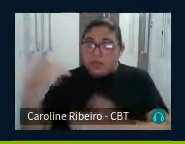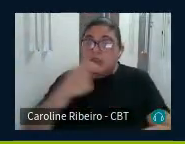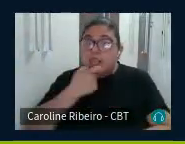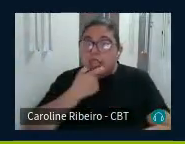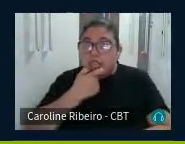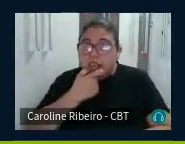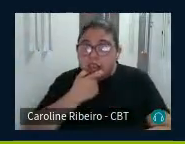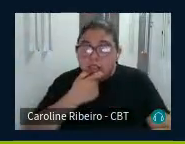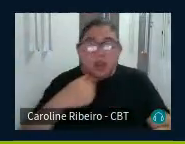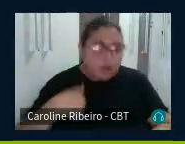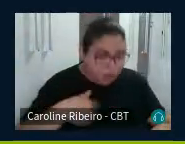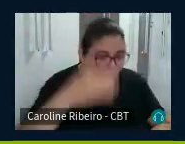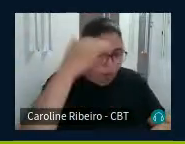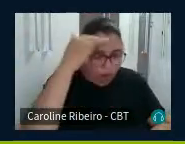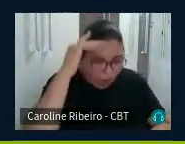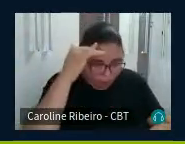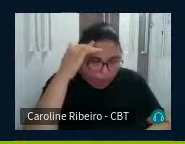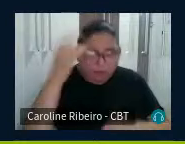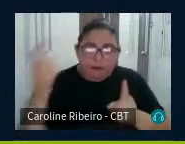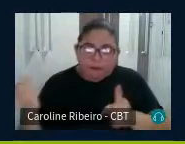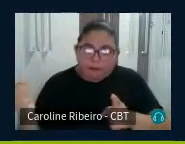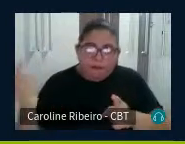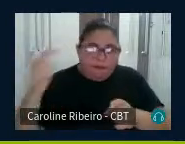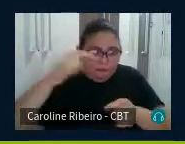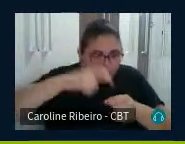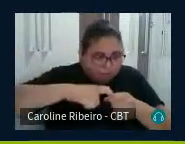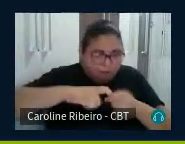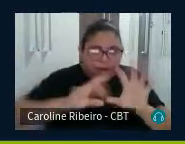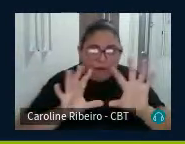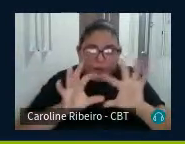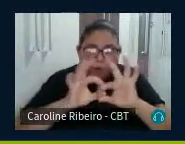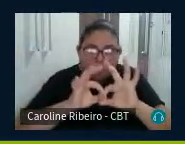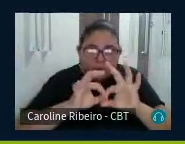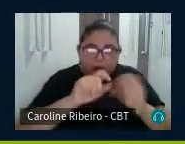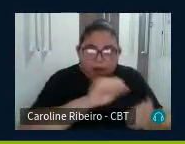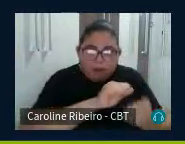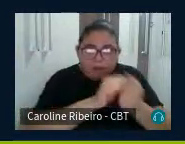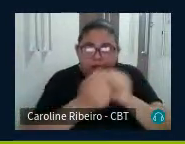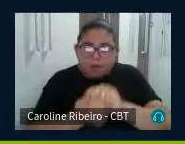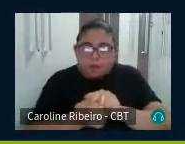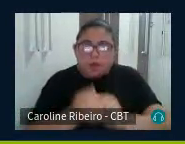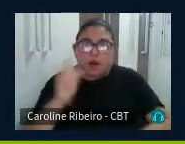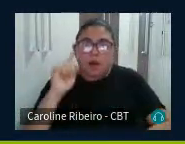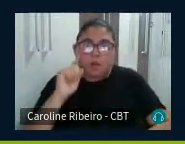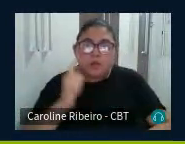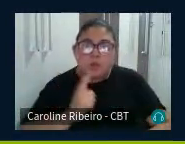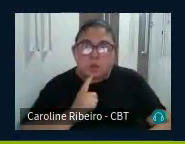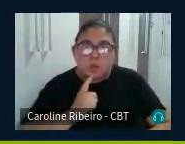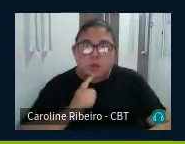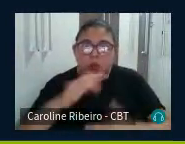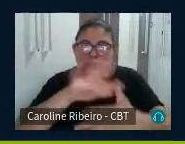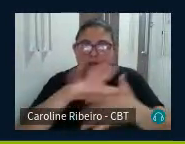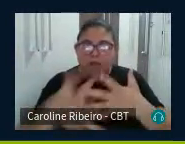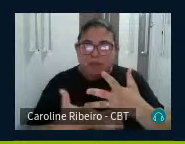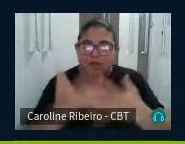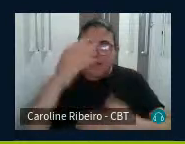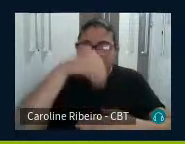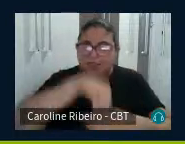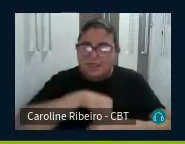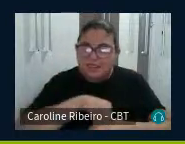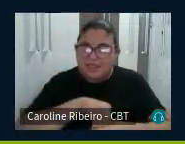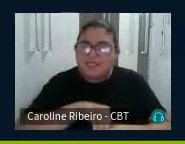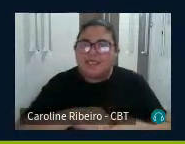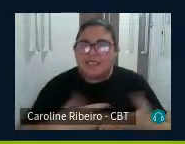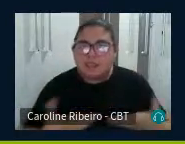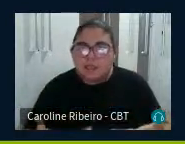desse vídeo em Libras para que o surdo entenda. Até então, porque